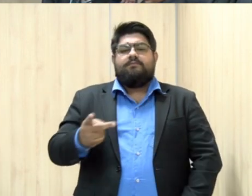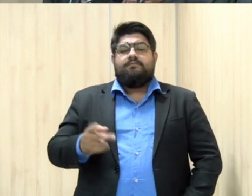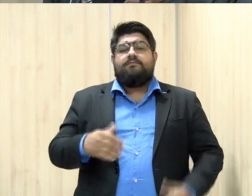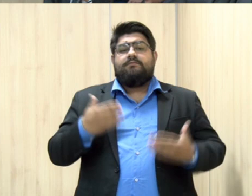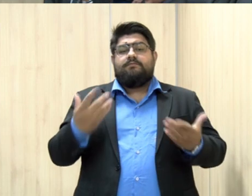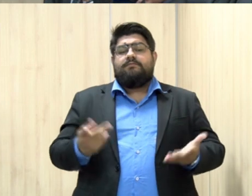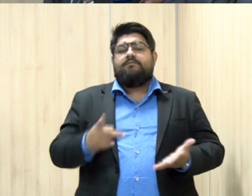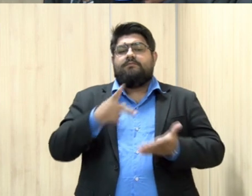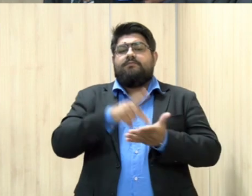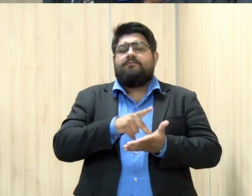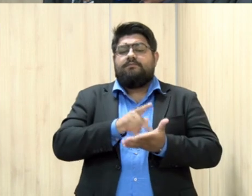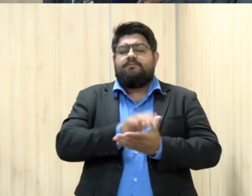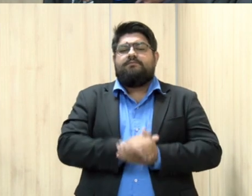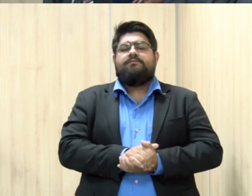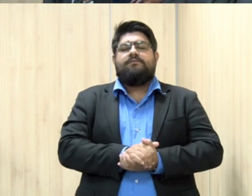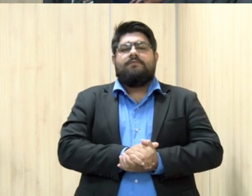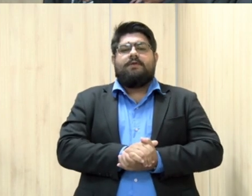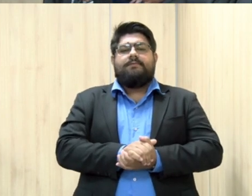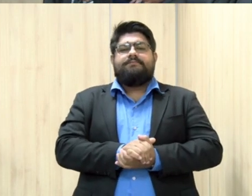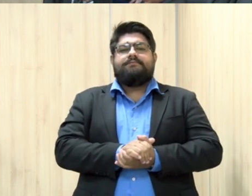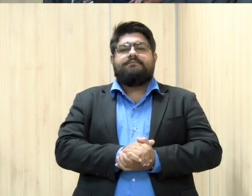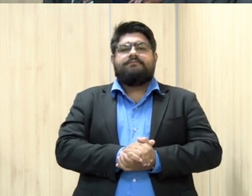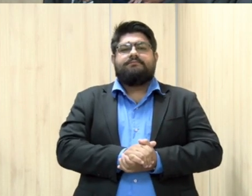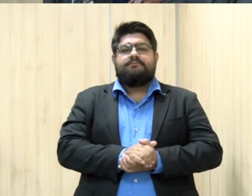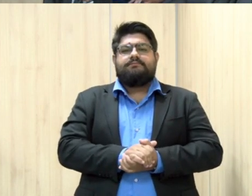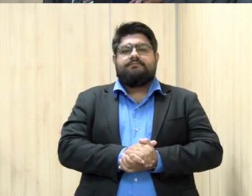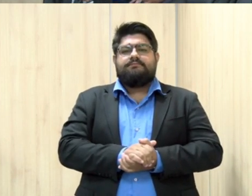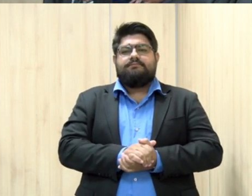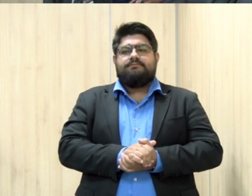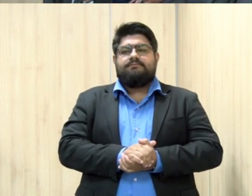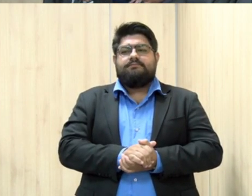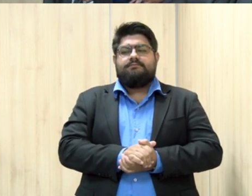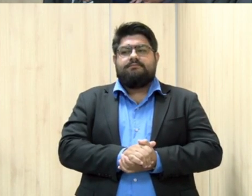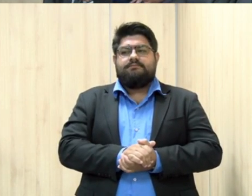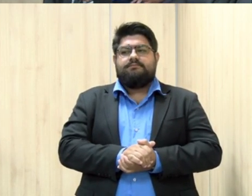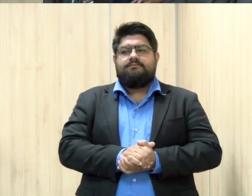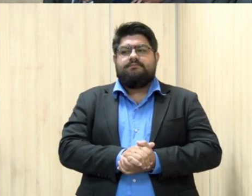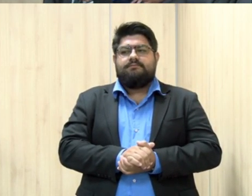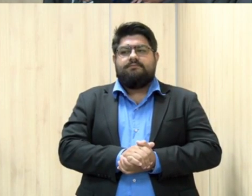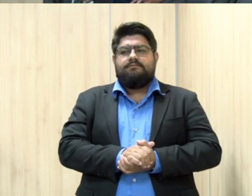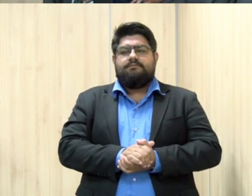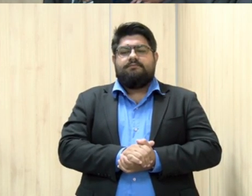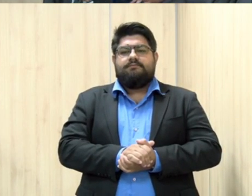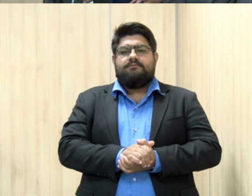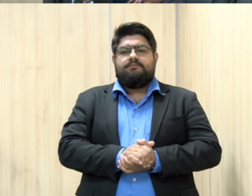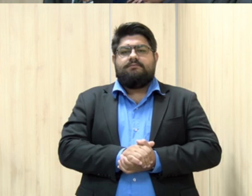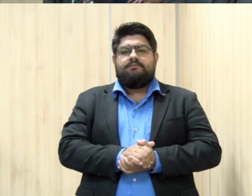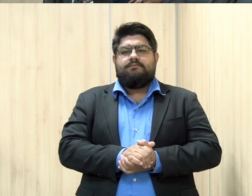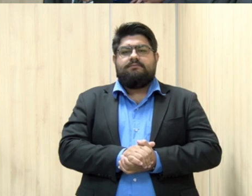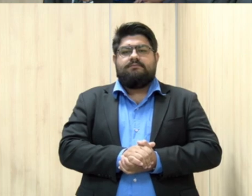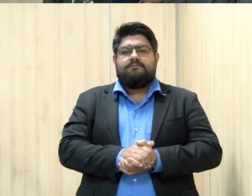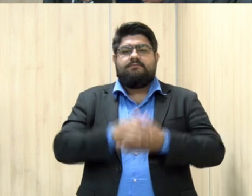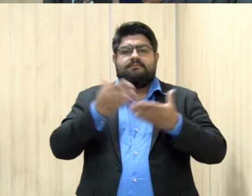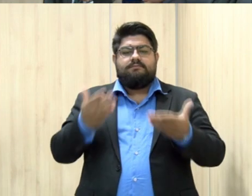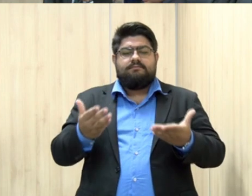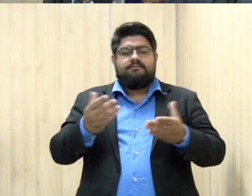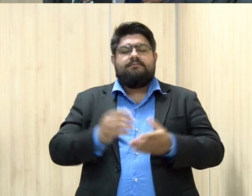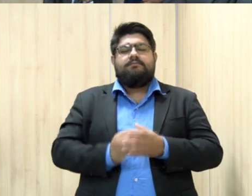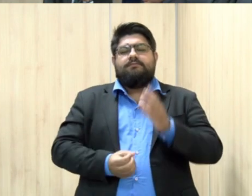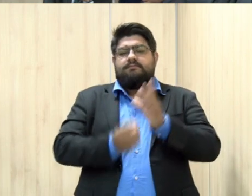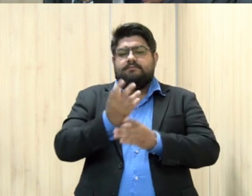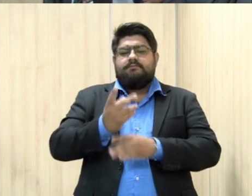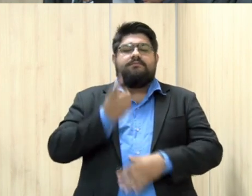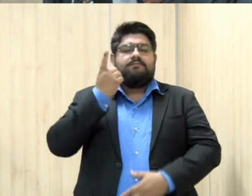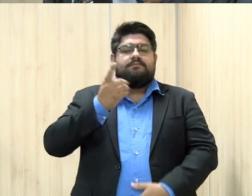na verdade é o presente procedimento de autoria do colega Deputado Cássio